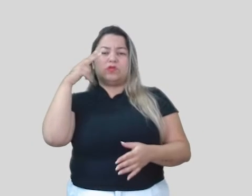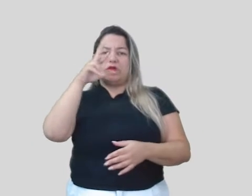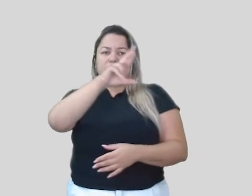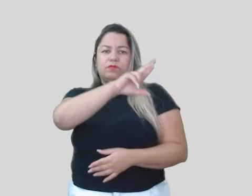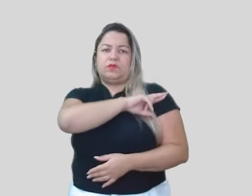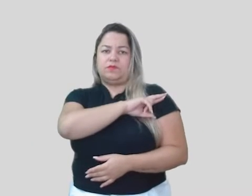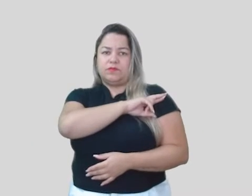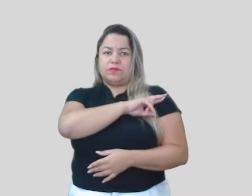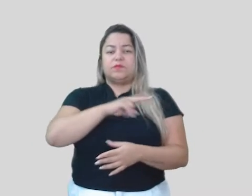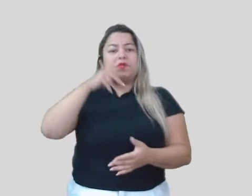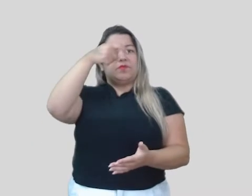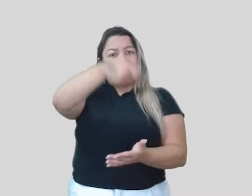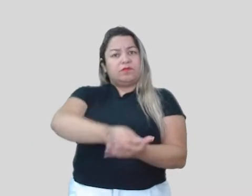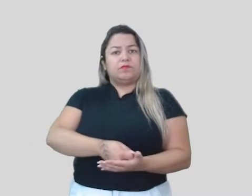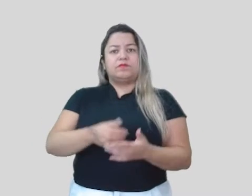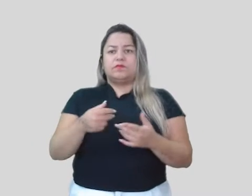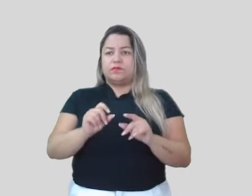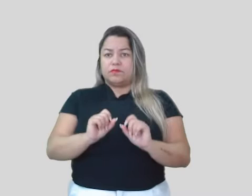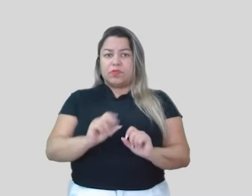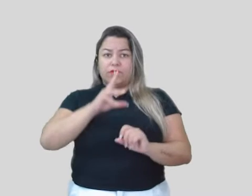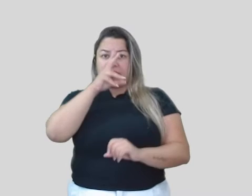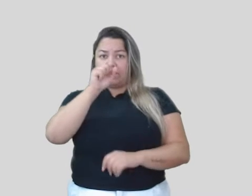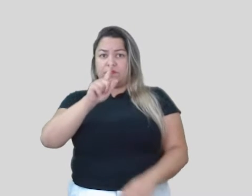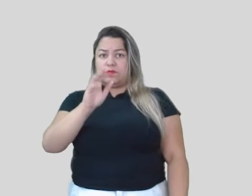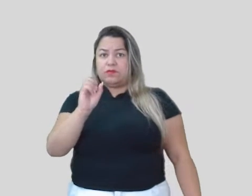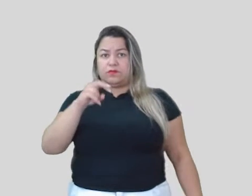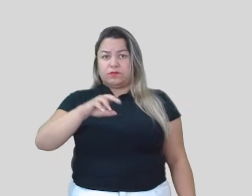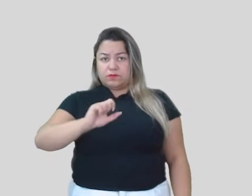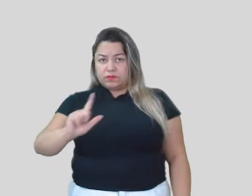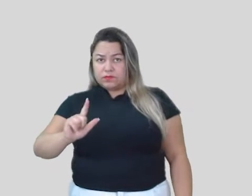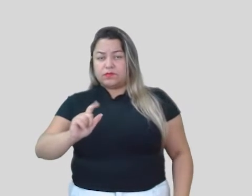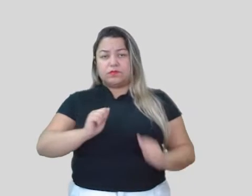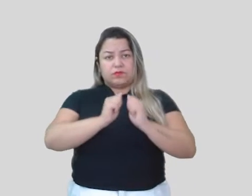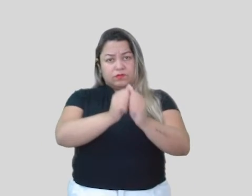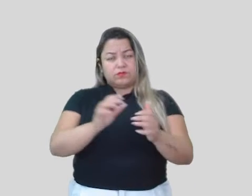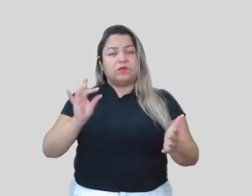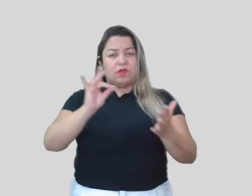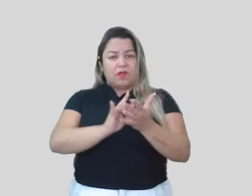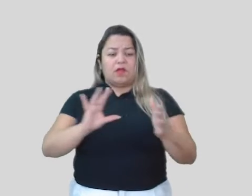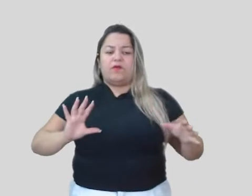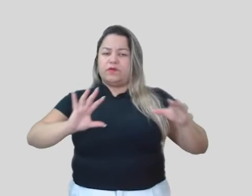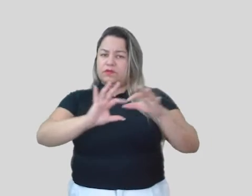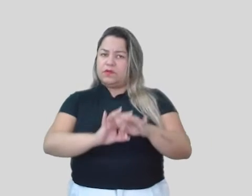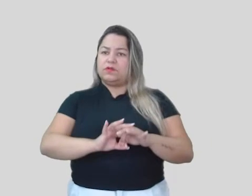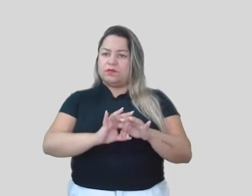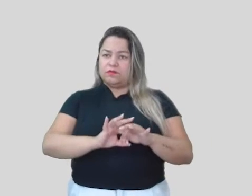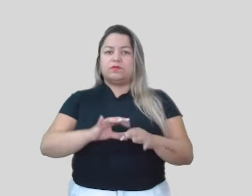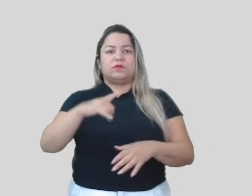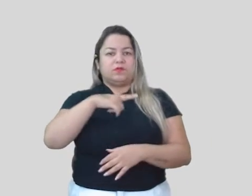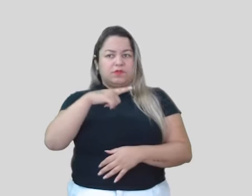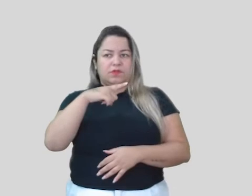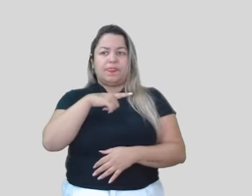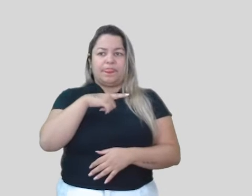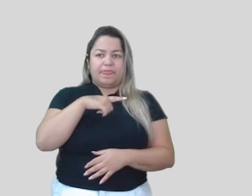seja responsabilizada e pague por esse atentado. Força, Leonel de Esquerda, nós estamos com você. Na verdade,